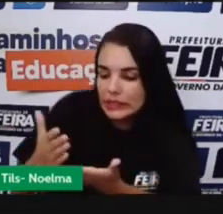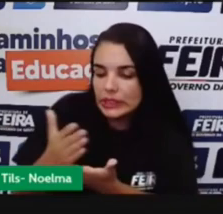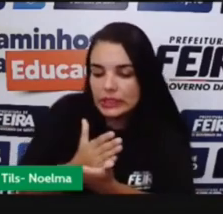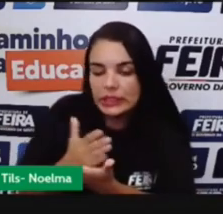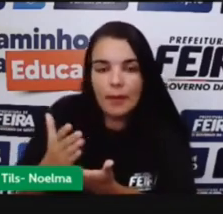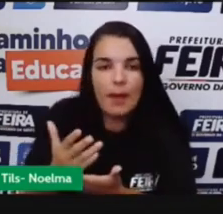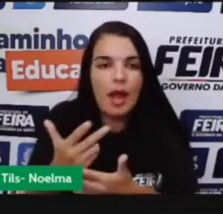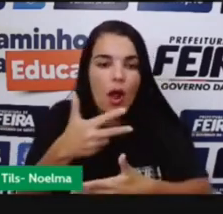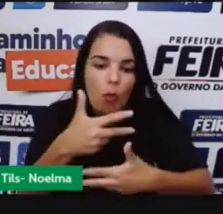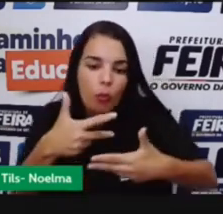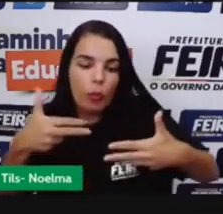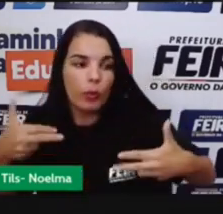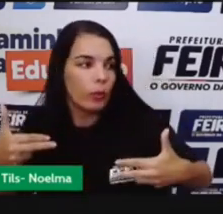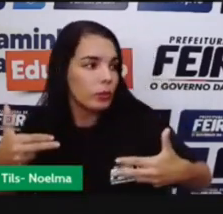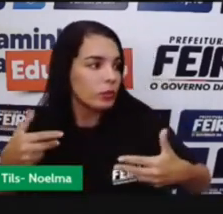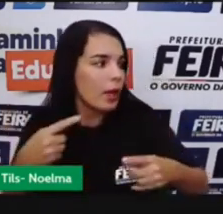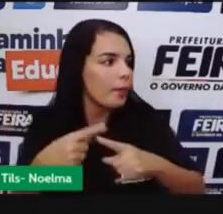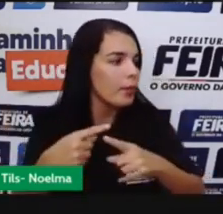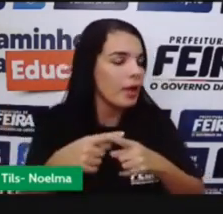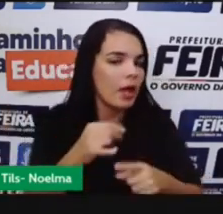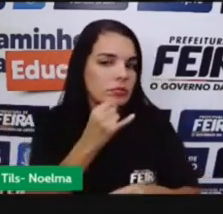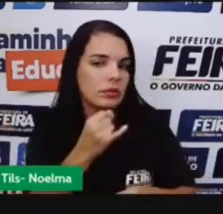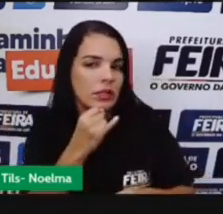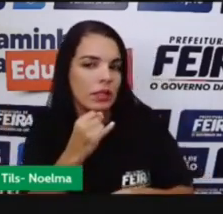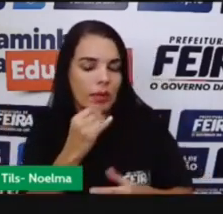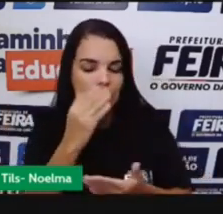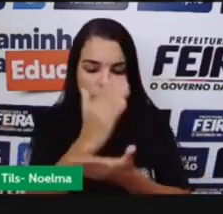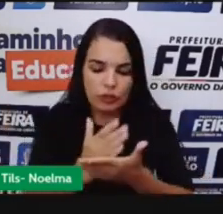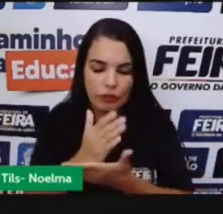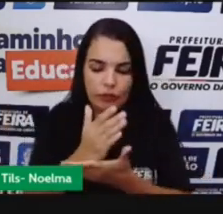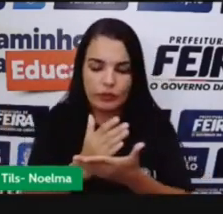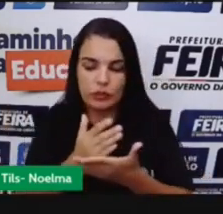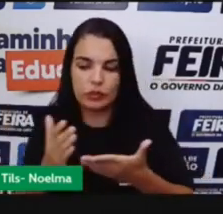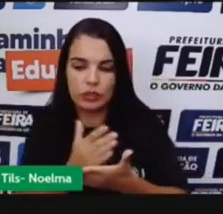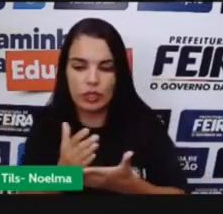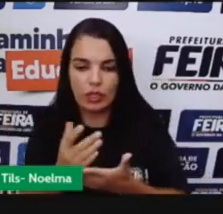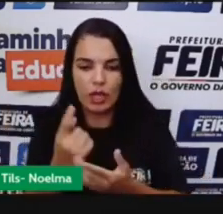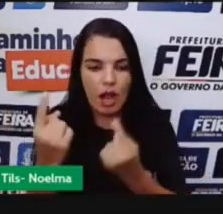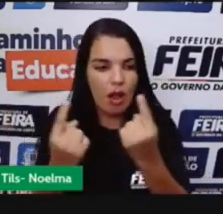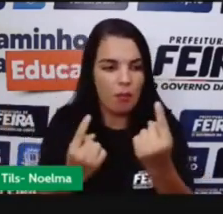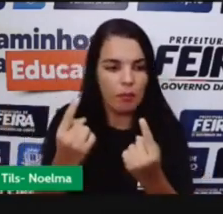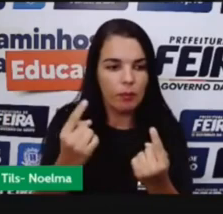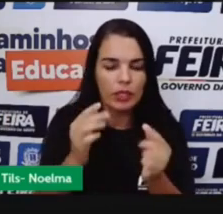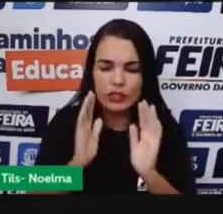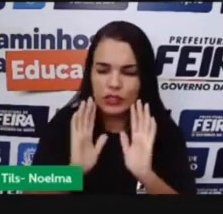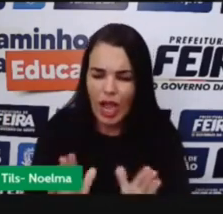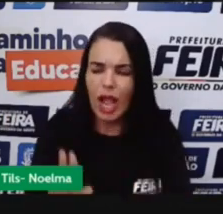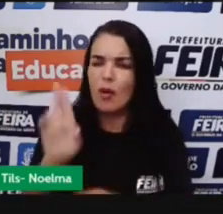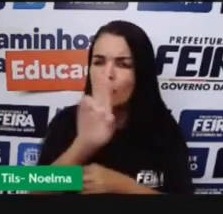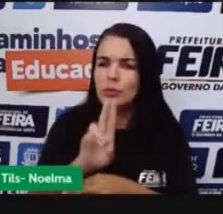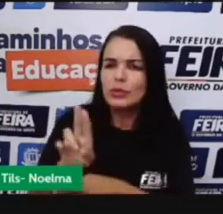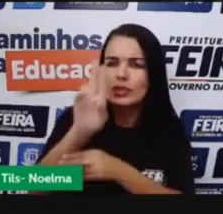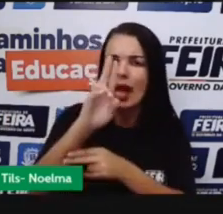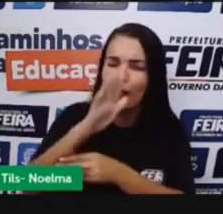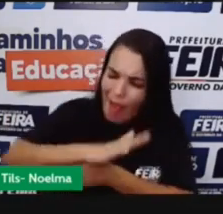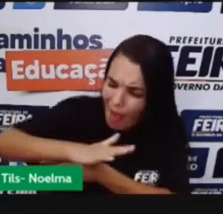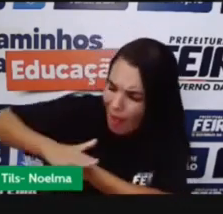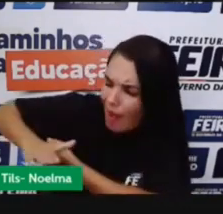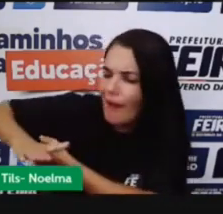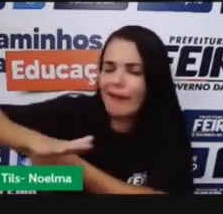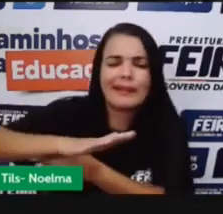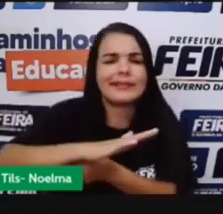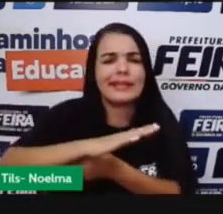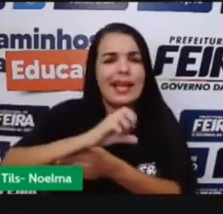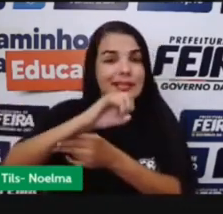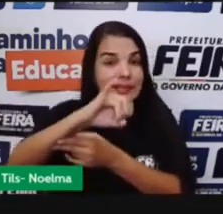seja, fracionar algo. Então, a divisão, nós utilizamos desde a nossa infância. Quem tem irmão sabe